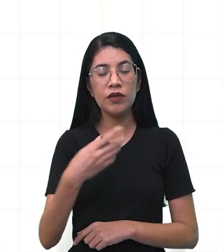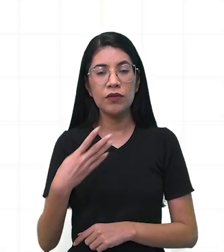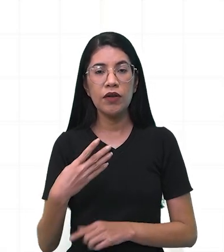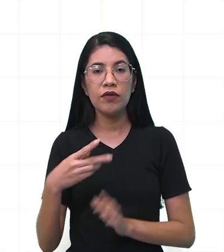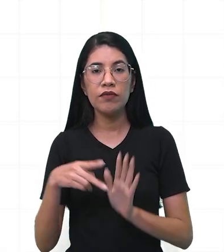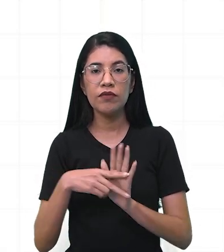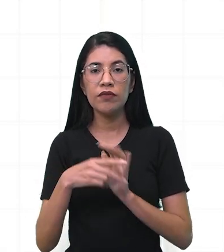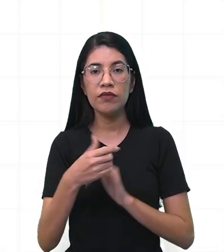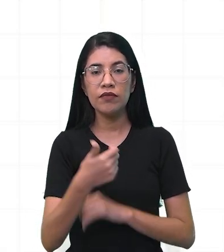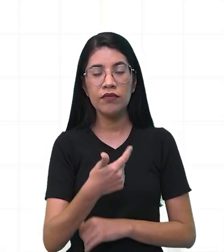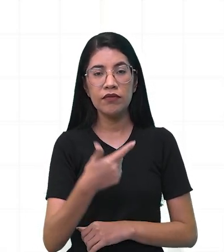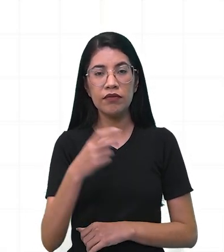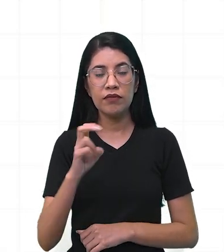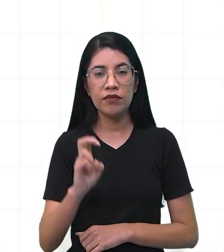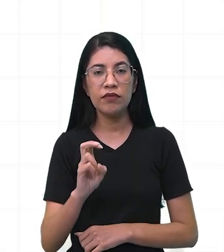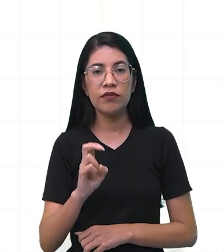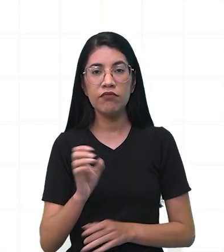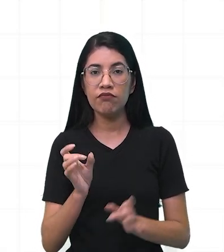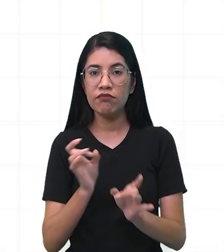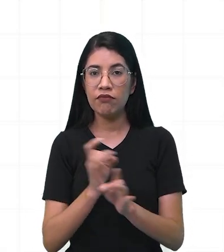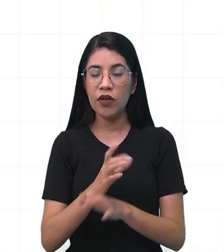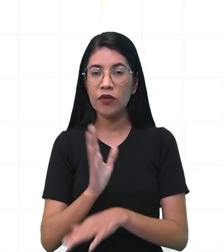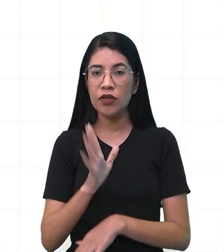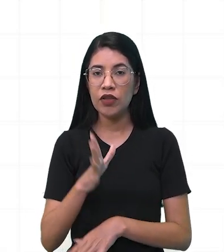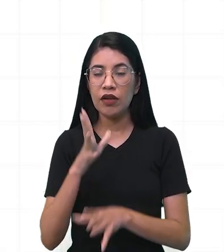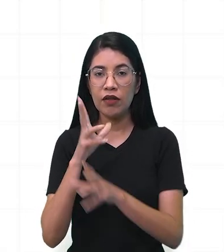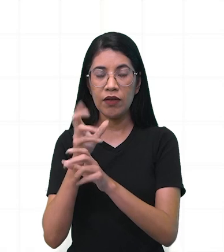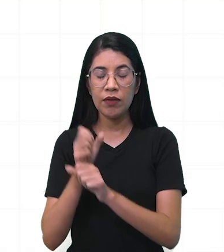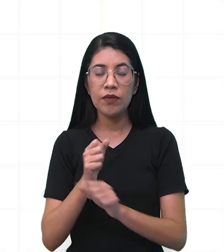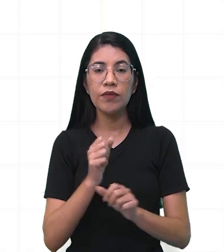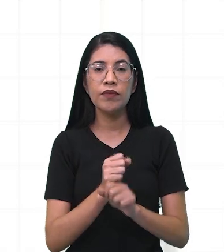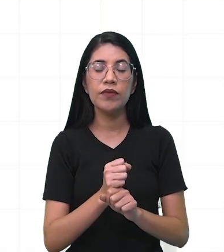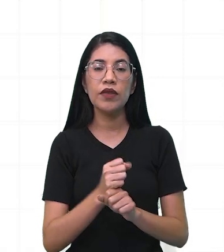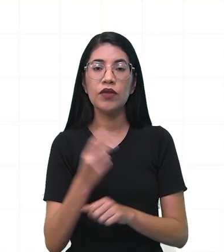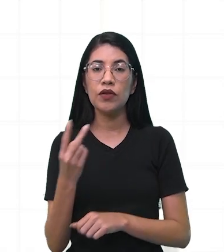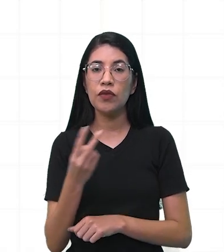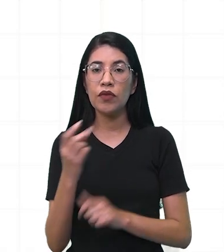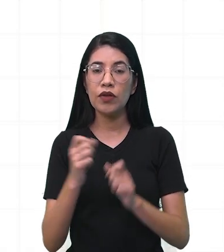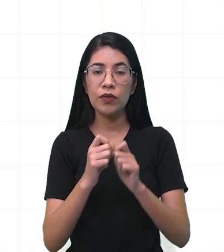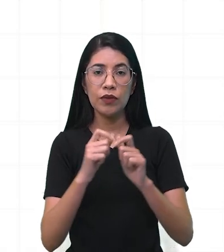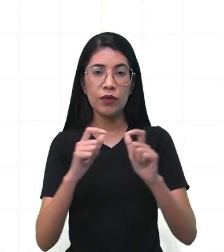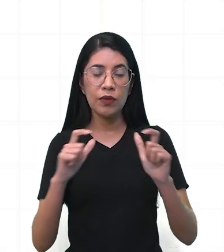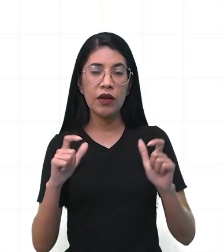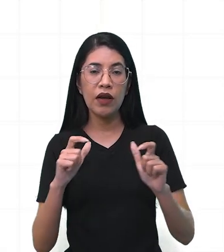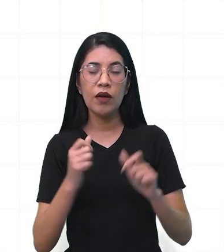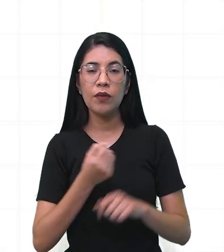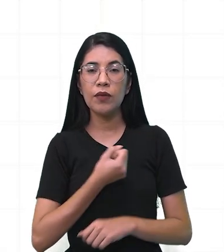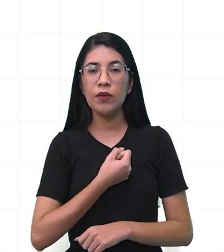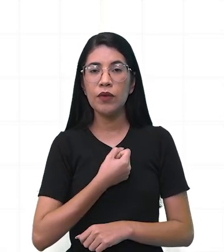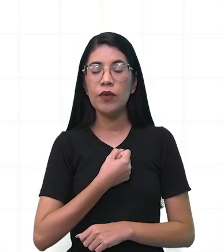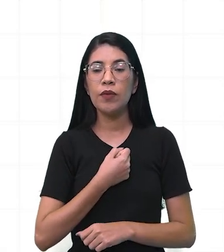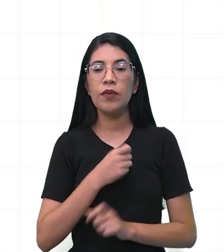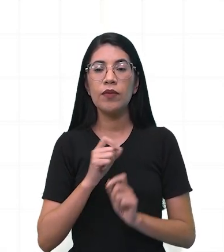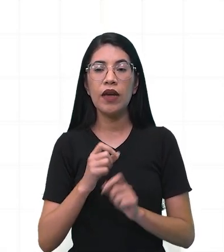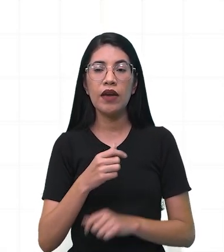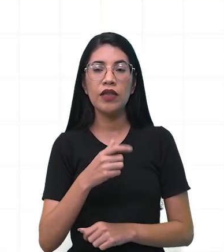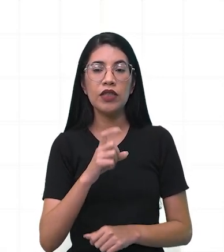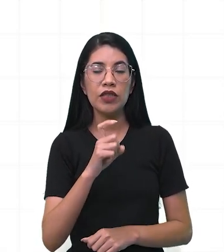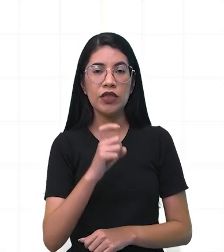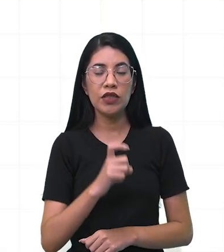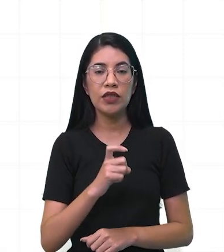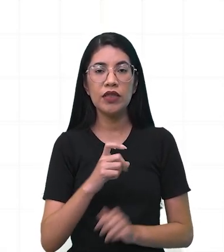igual a 25. Pronto, resolvido. O valor numérico dessa expressão para x igual a 5 é